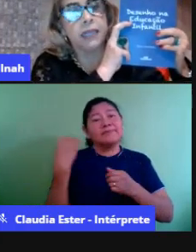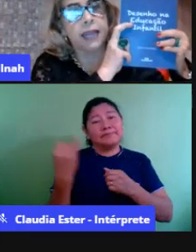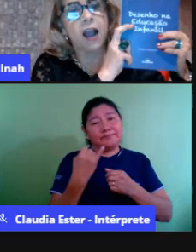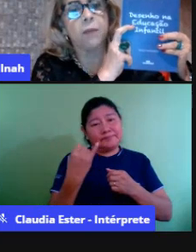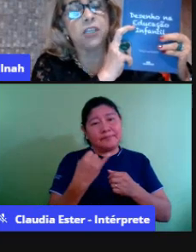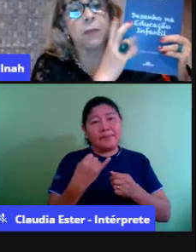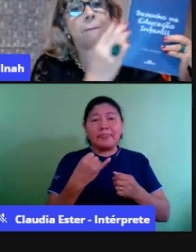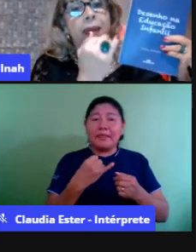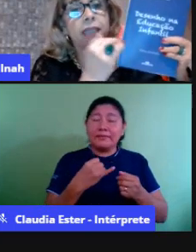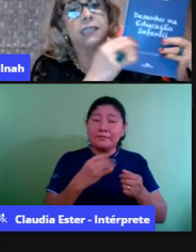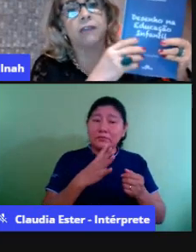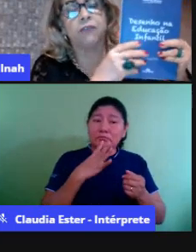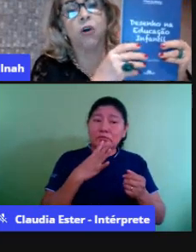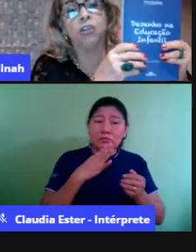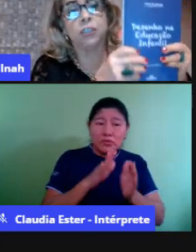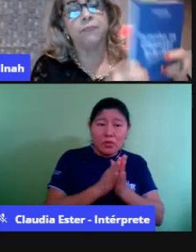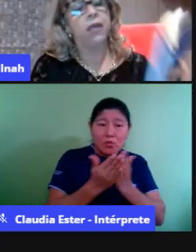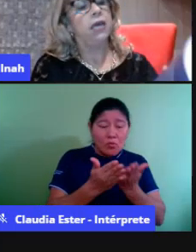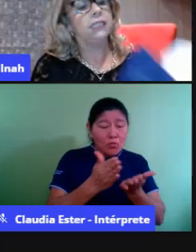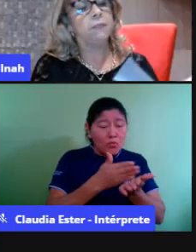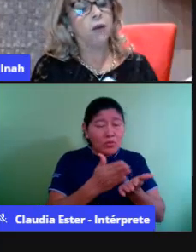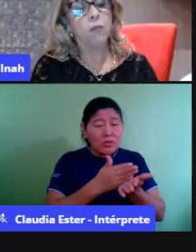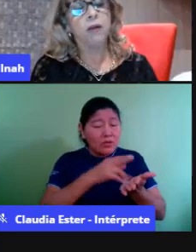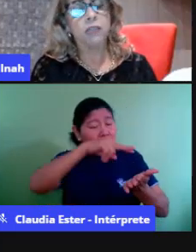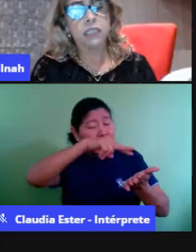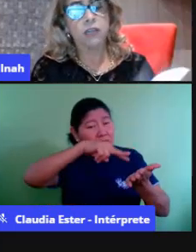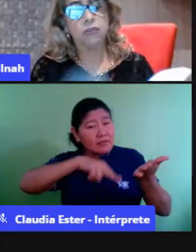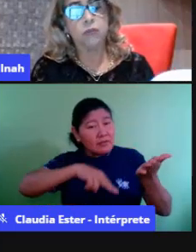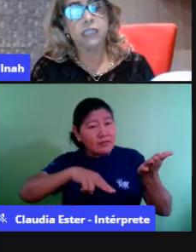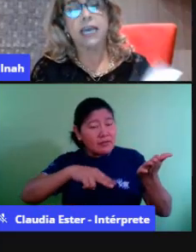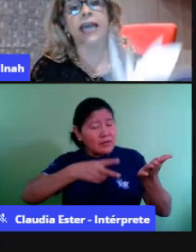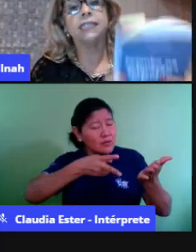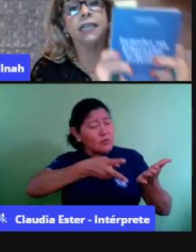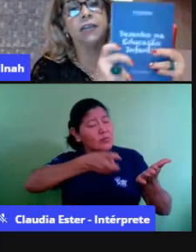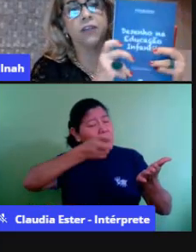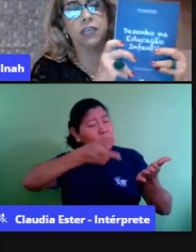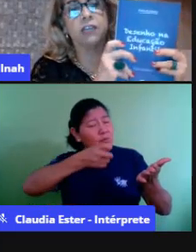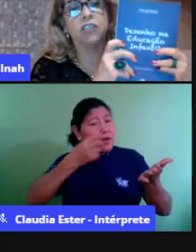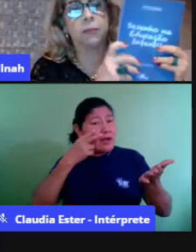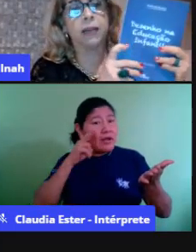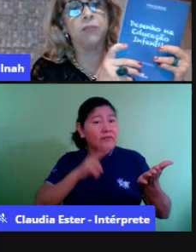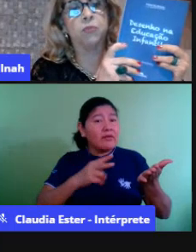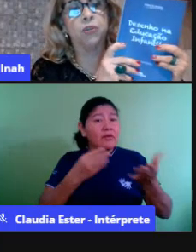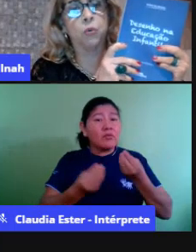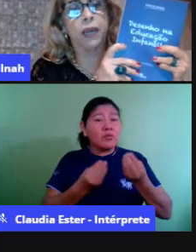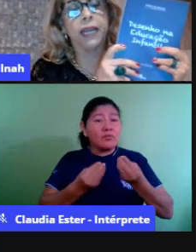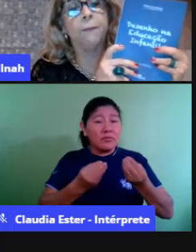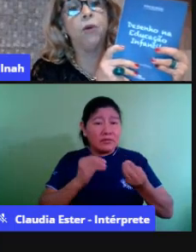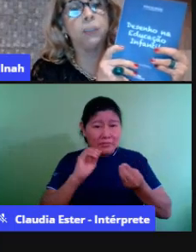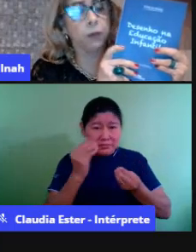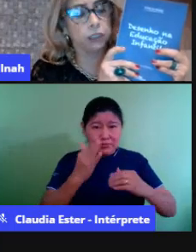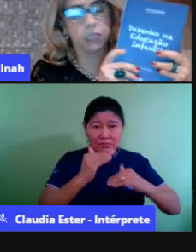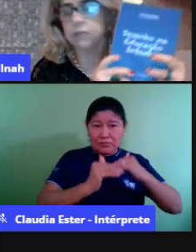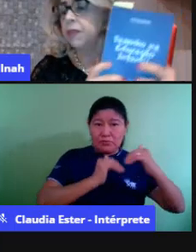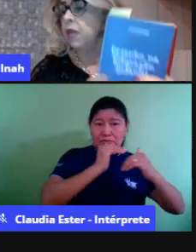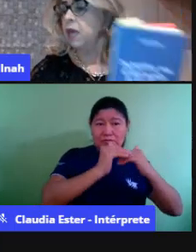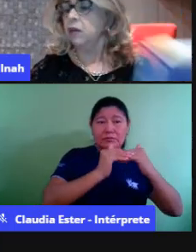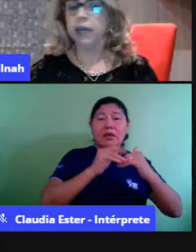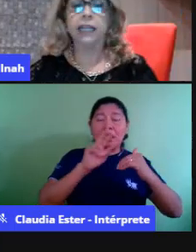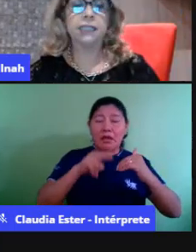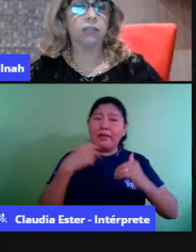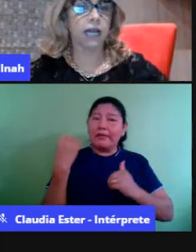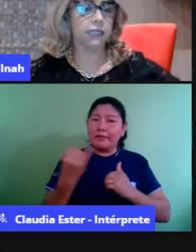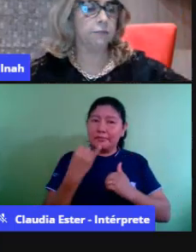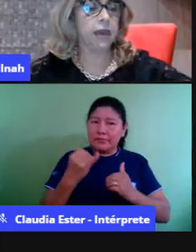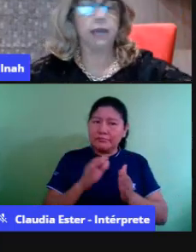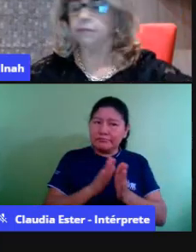esse material, para a gente beber dessa fonte e saber como aconteceu tudo isso. Esse livro aqui, que nós trabalhamos muito com ele, é muito importante. Eu